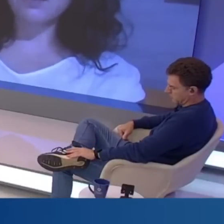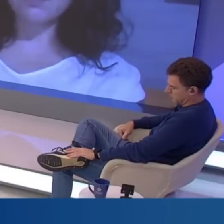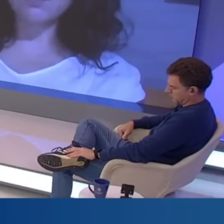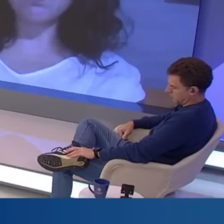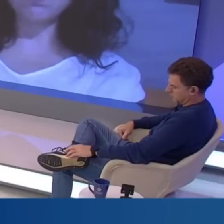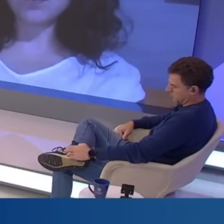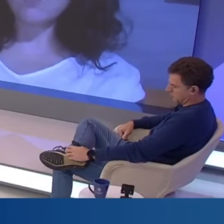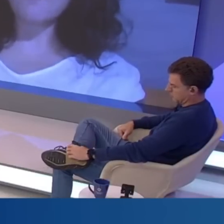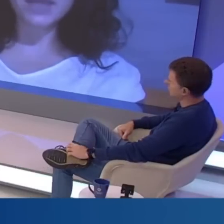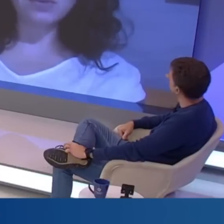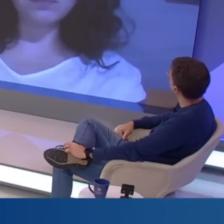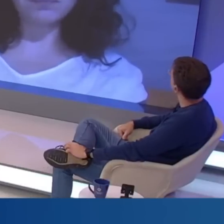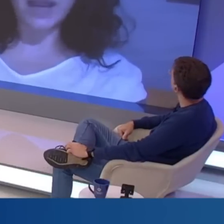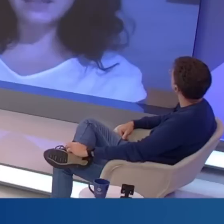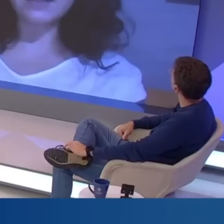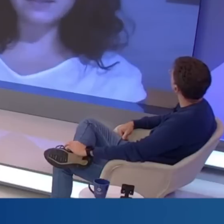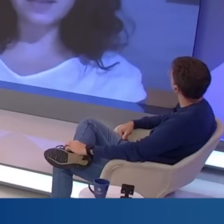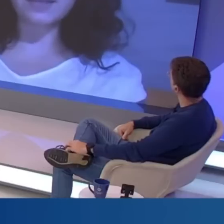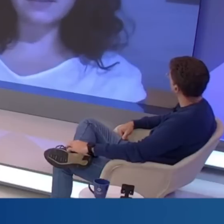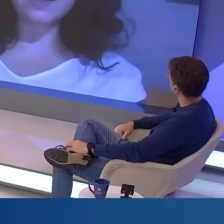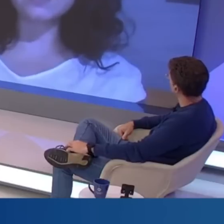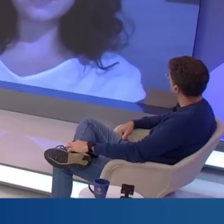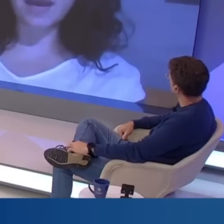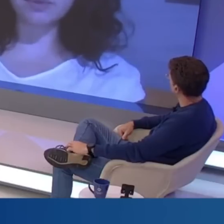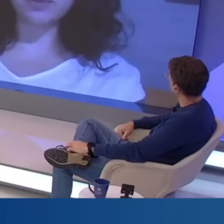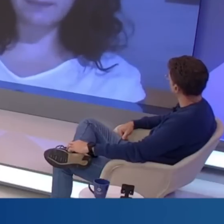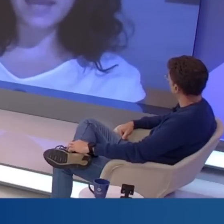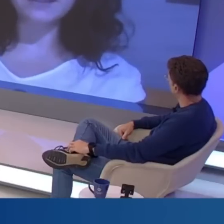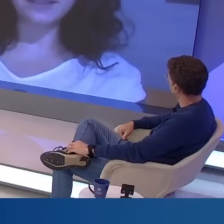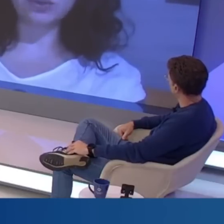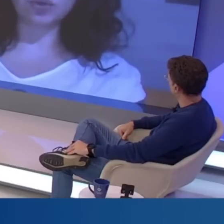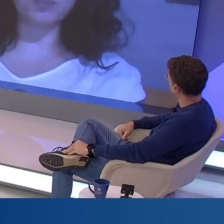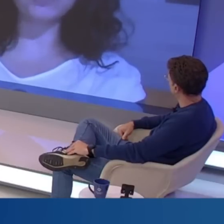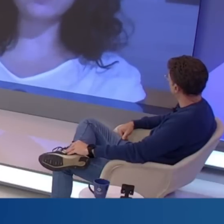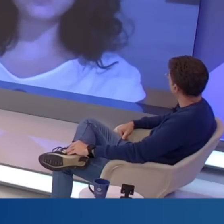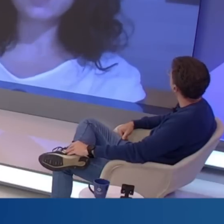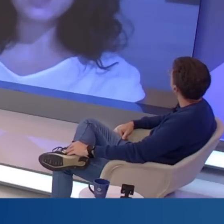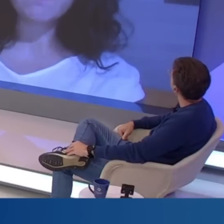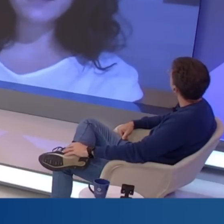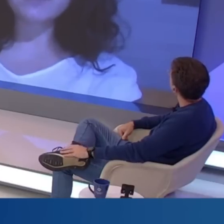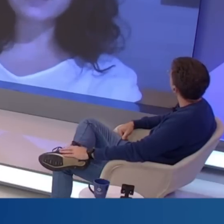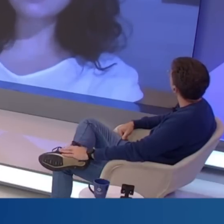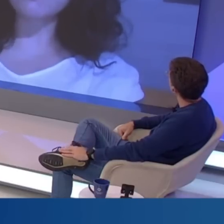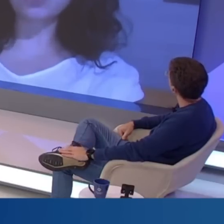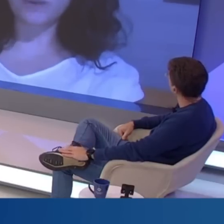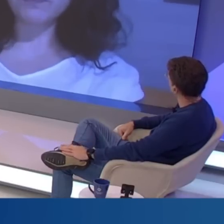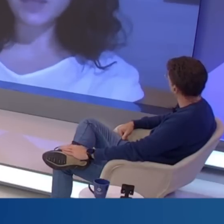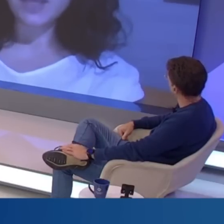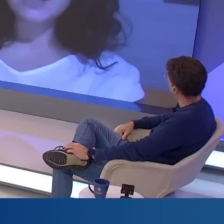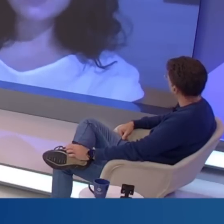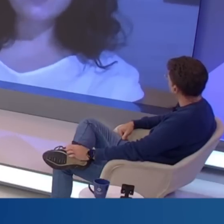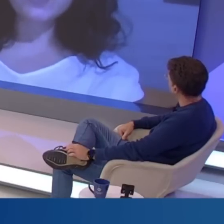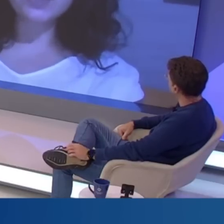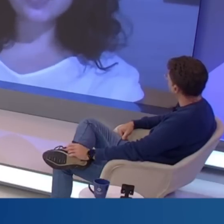teve um aumento, ainda sem se distanciar muito da meta, nem do topo de inflação, mas a inflação aumentou.